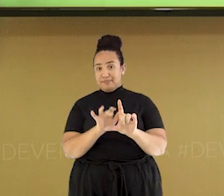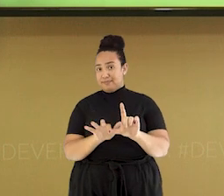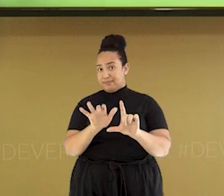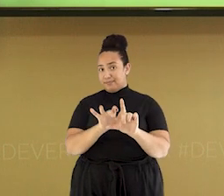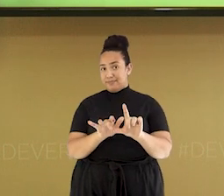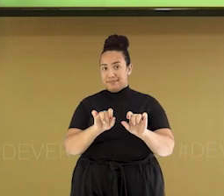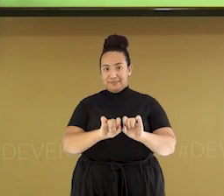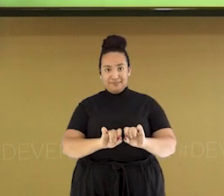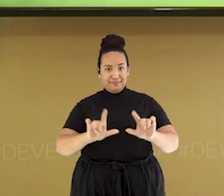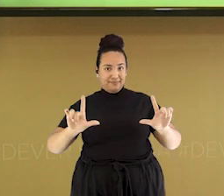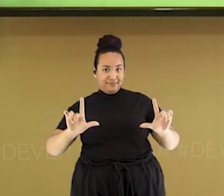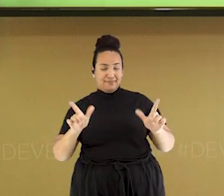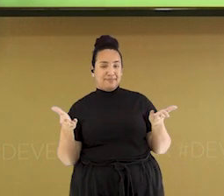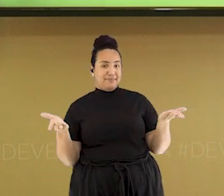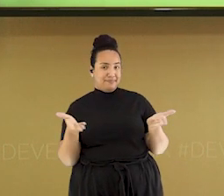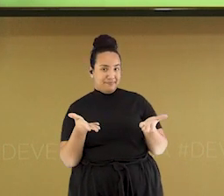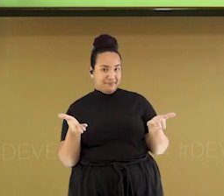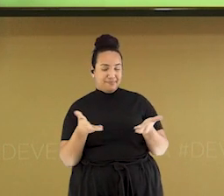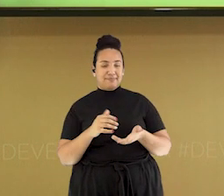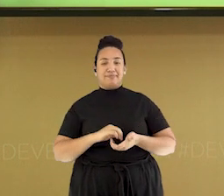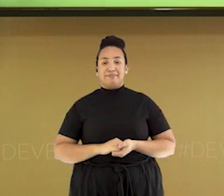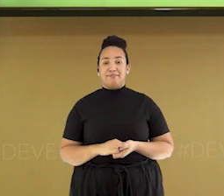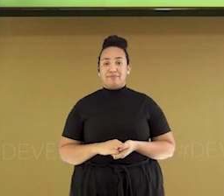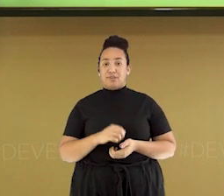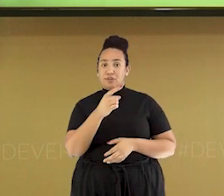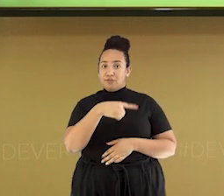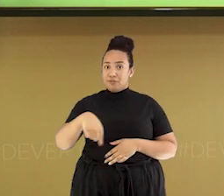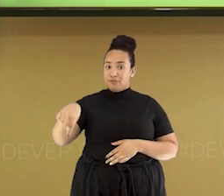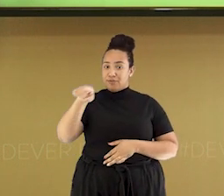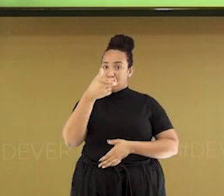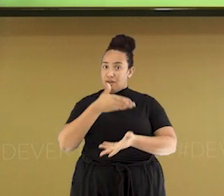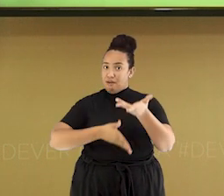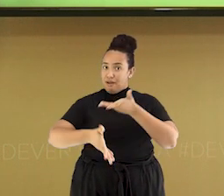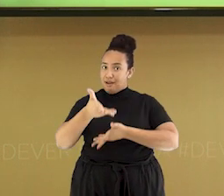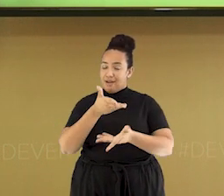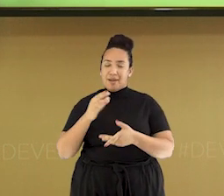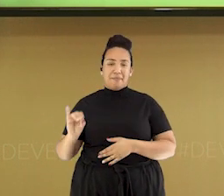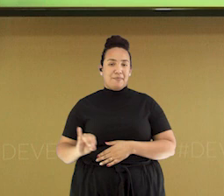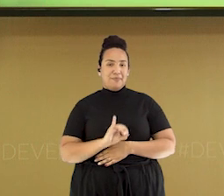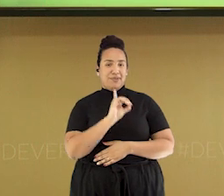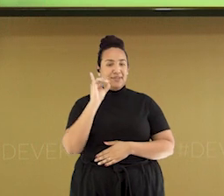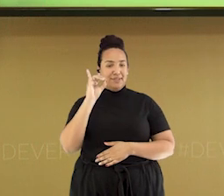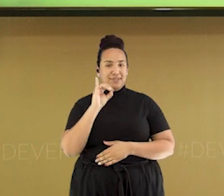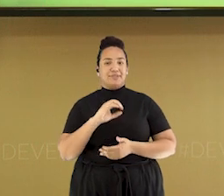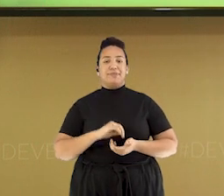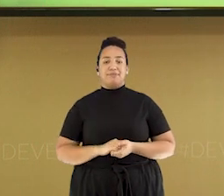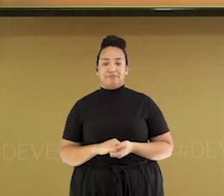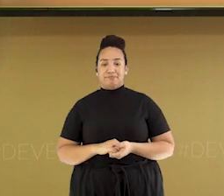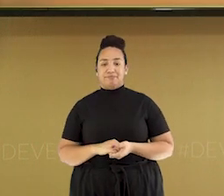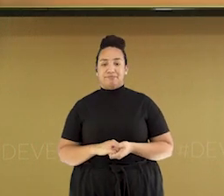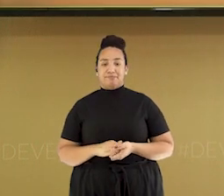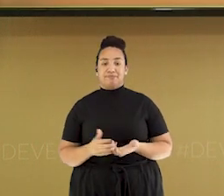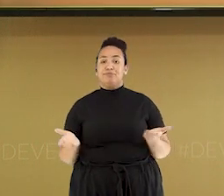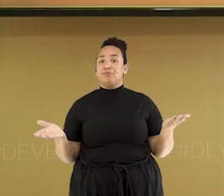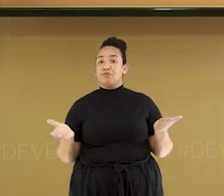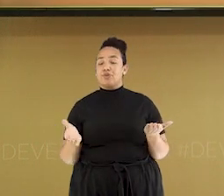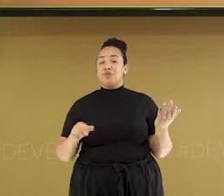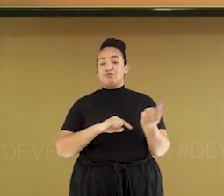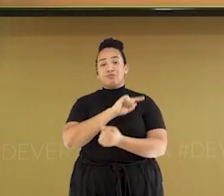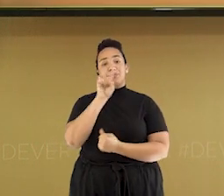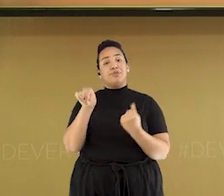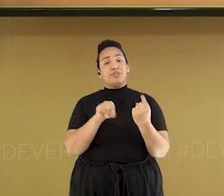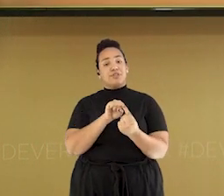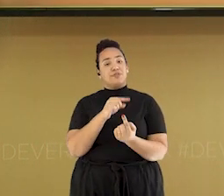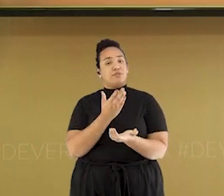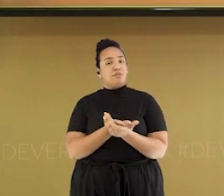lado da tela. A sua presença é muito importante. E o nosso objetivo de hoje foi conhecer alguns trabalhos